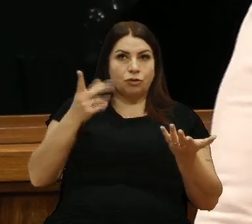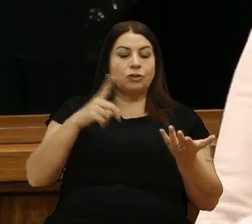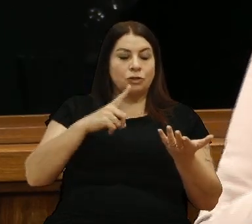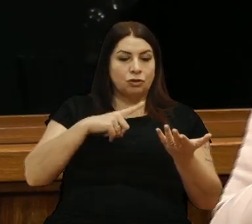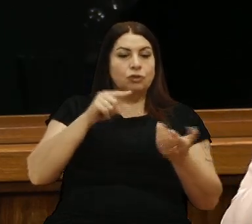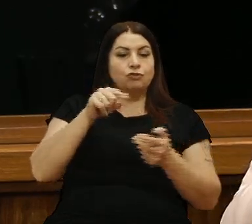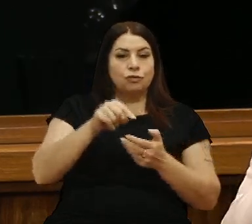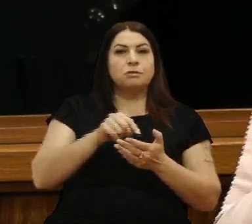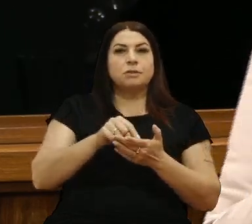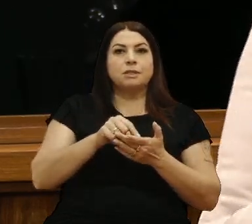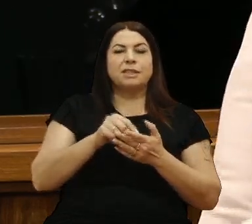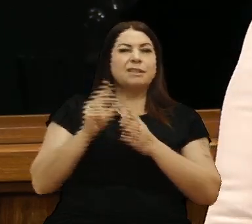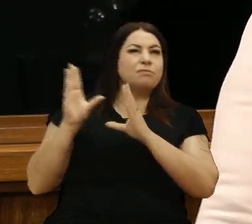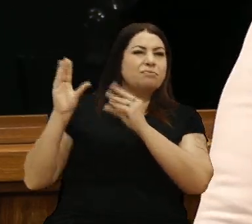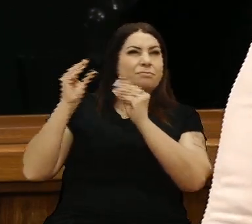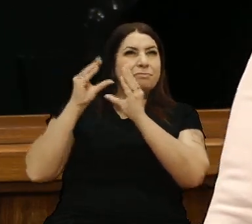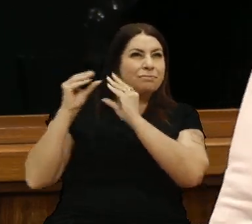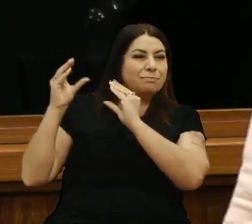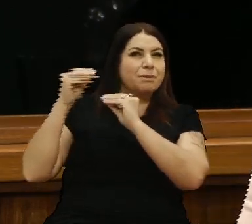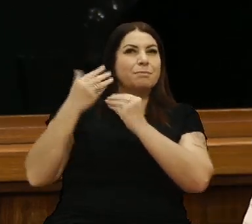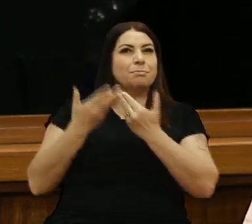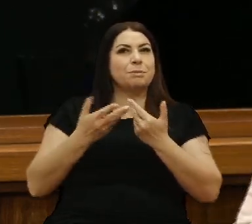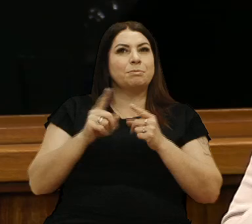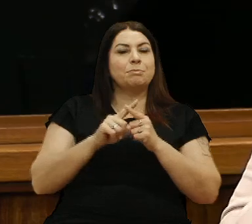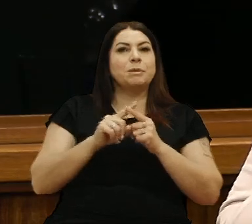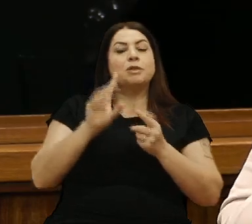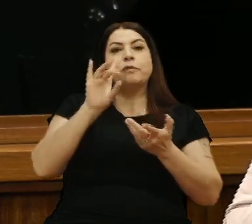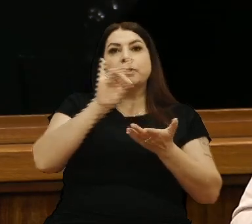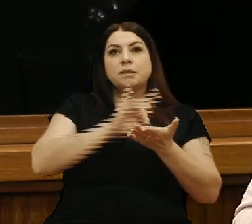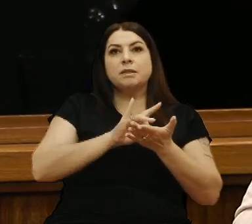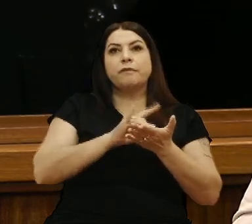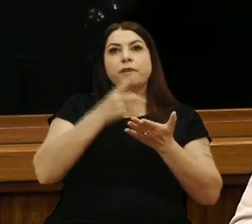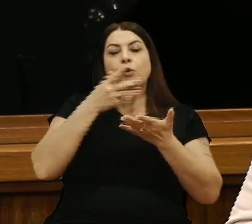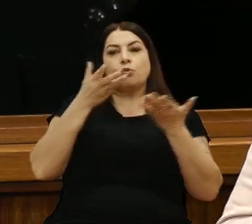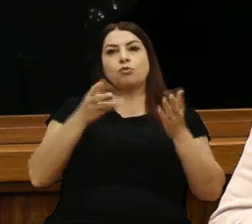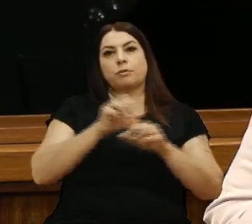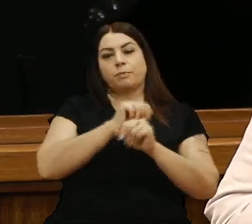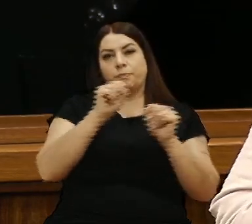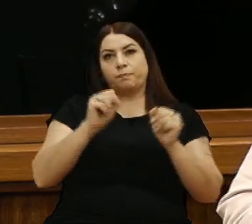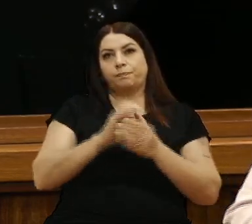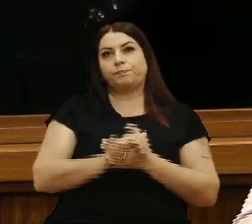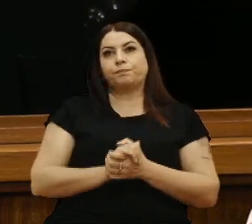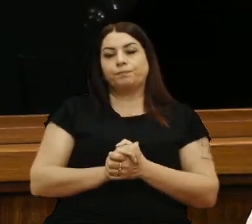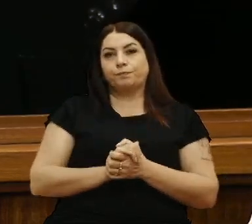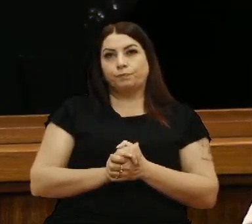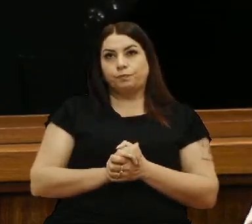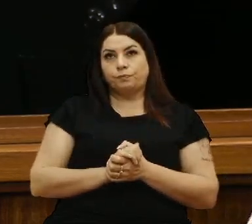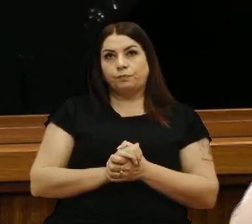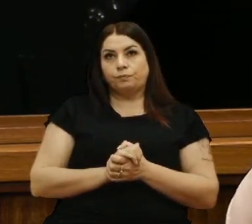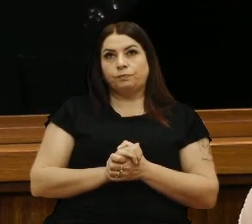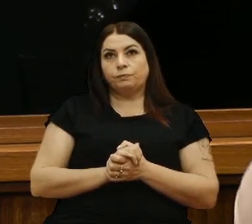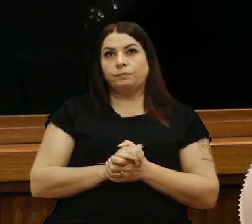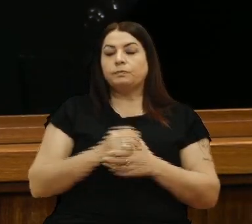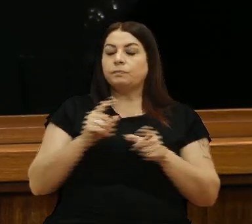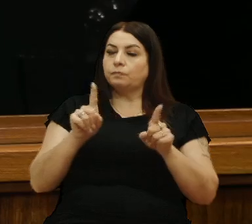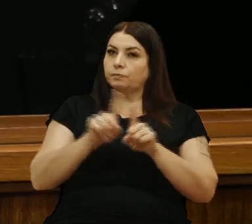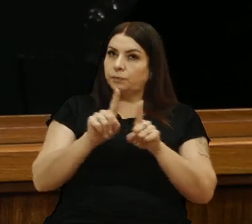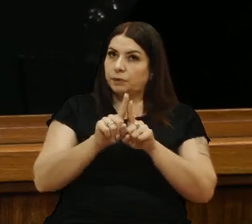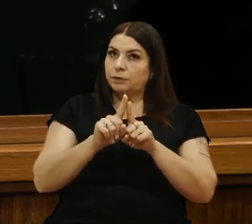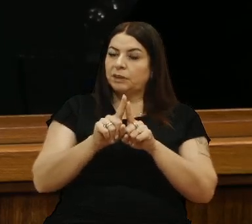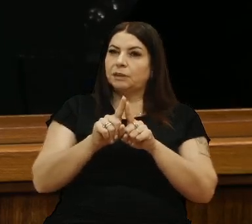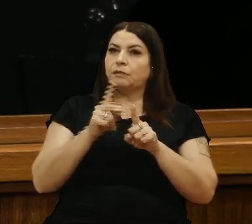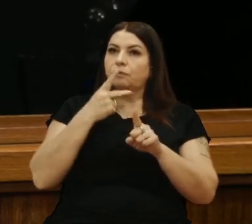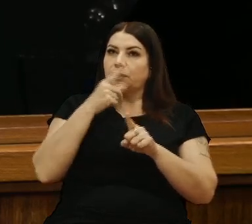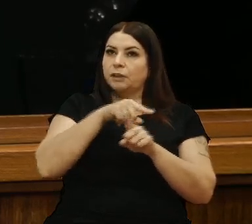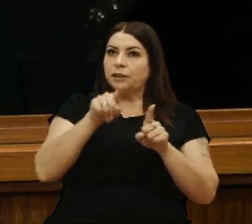tinha esse fuxico aí nas redes, mesmo que oficialmente foi dito hoje de manhã. Então, e eu também faço uma